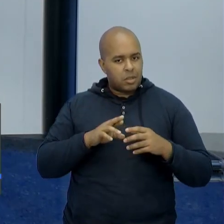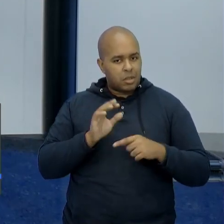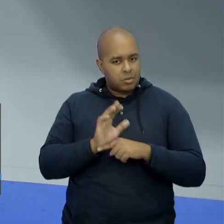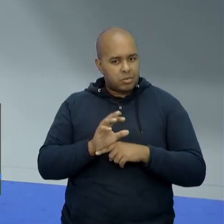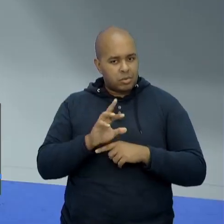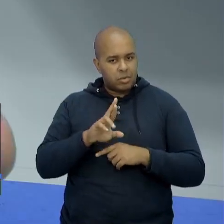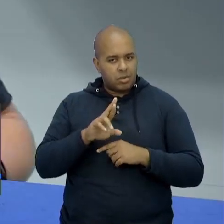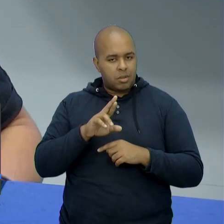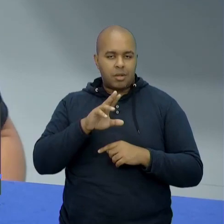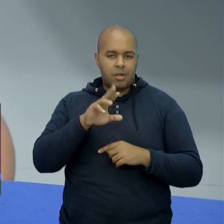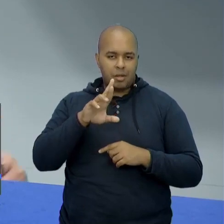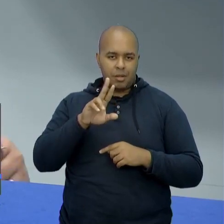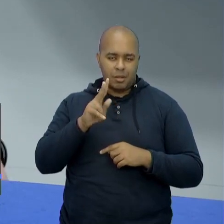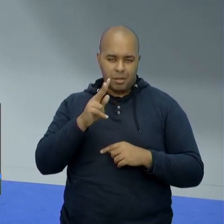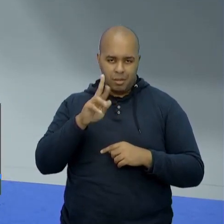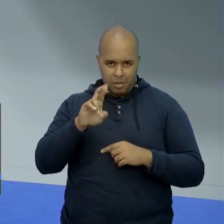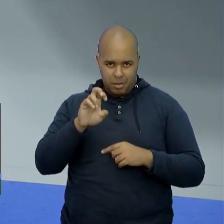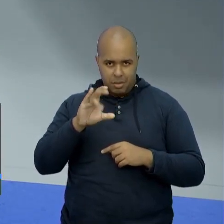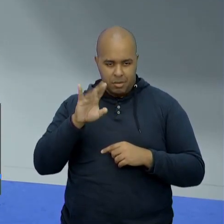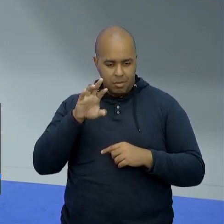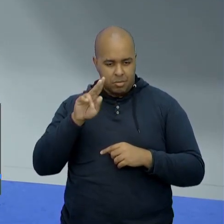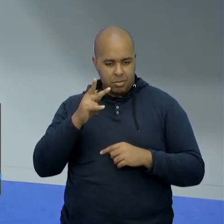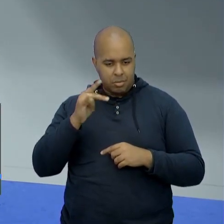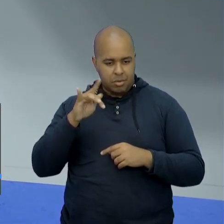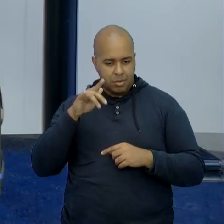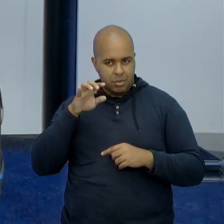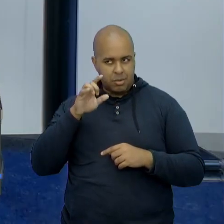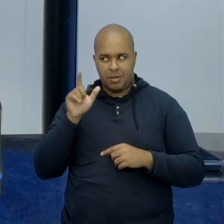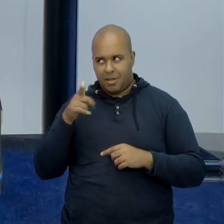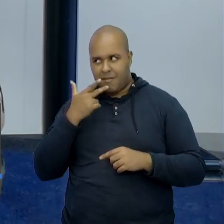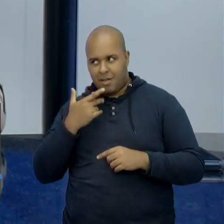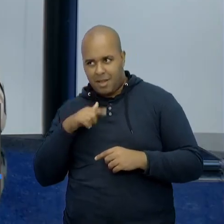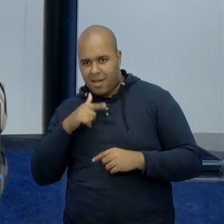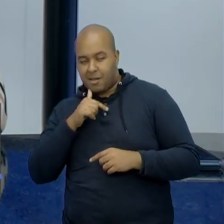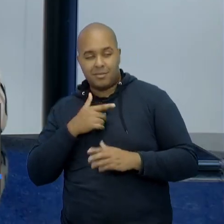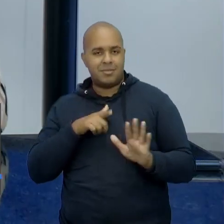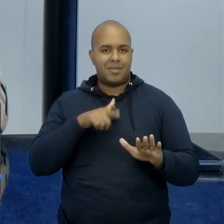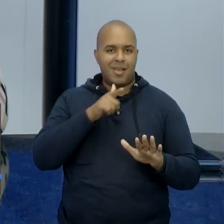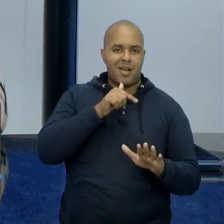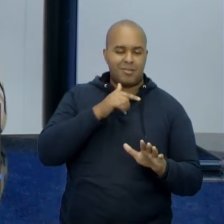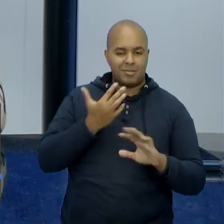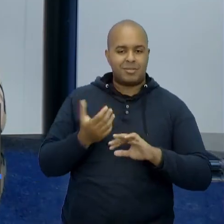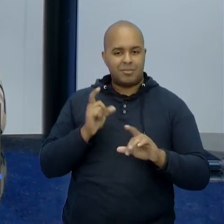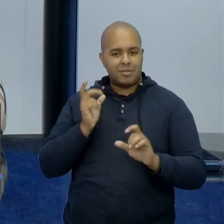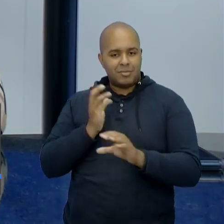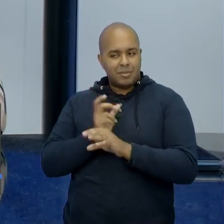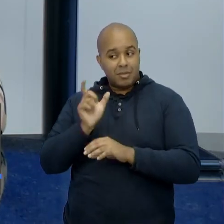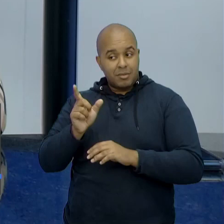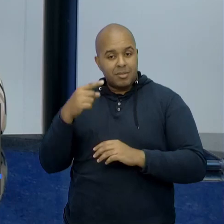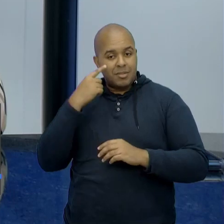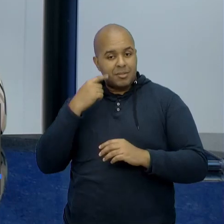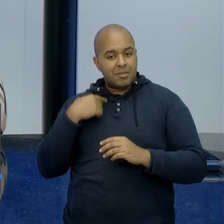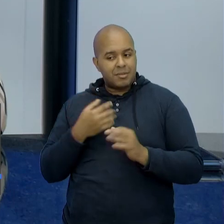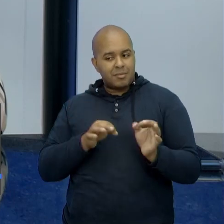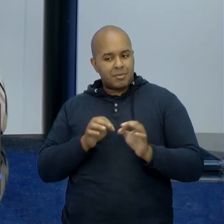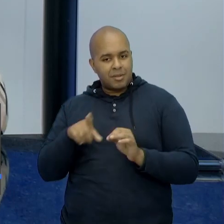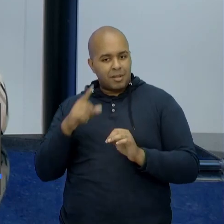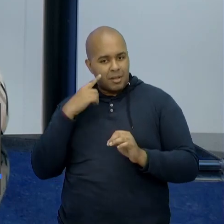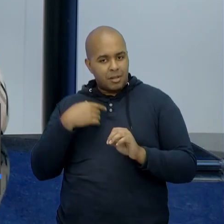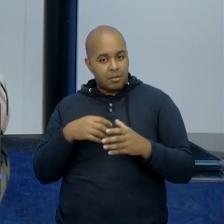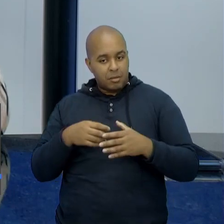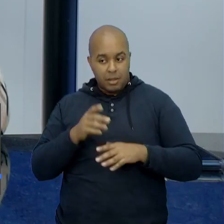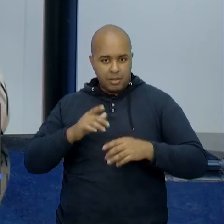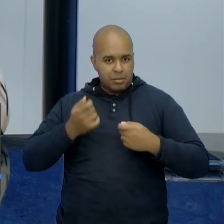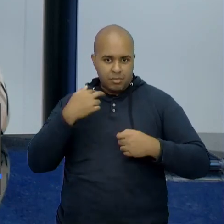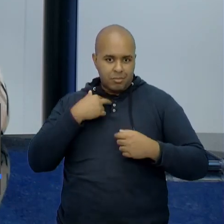lago. Isso é água. Se você impactar, você vai mexer naquela comunidade que não